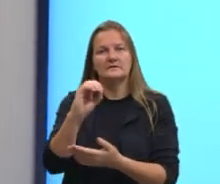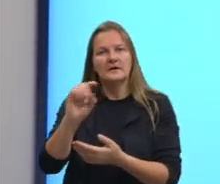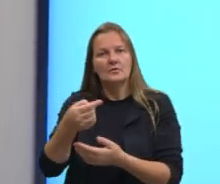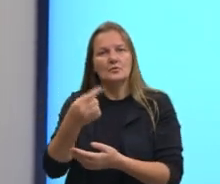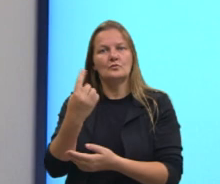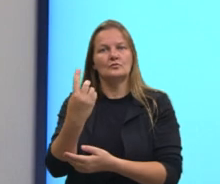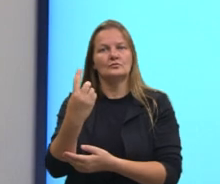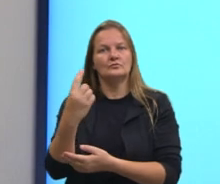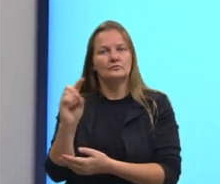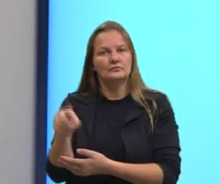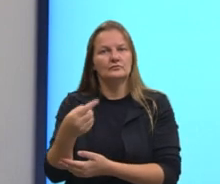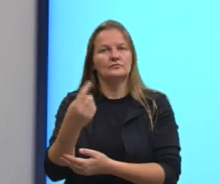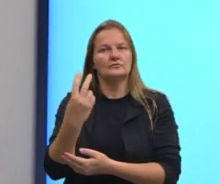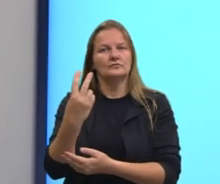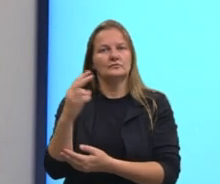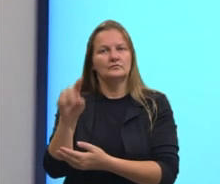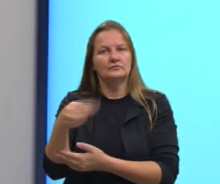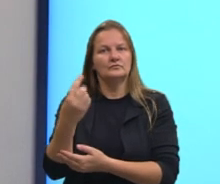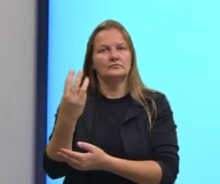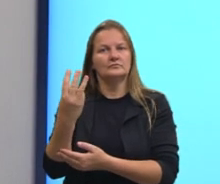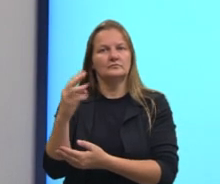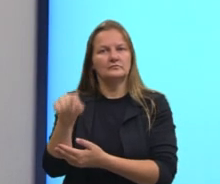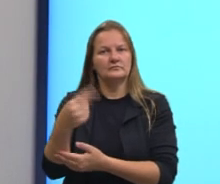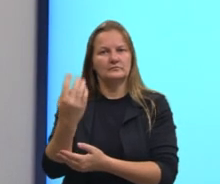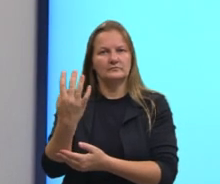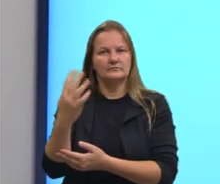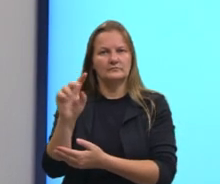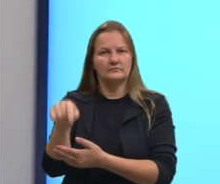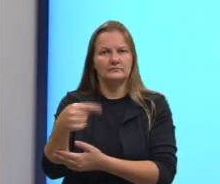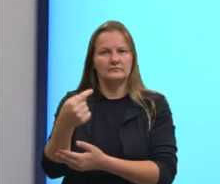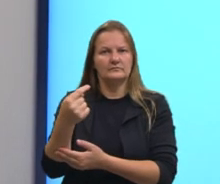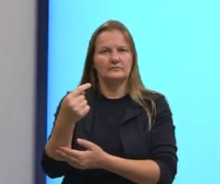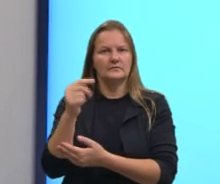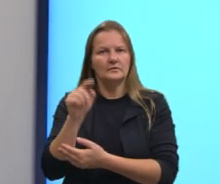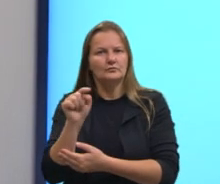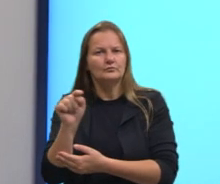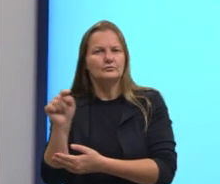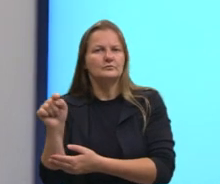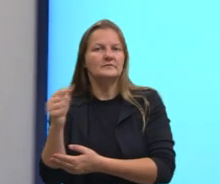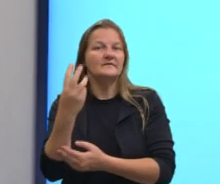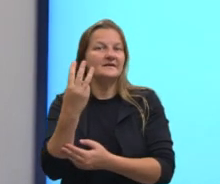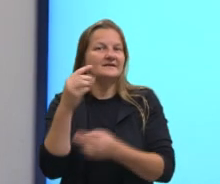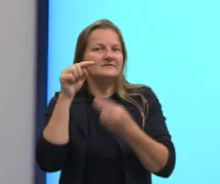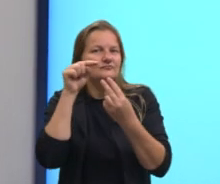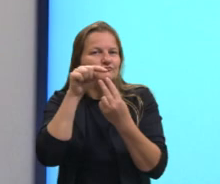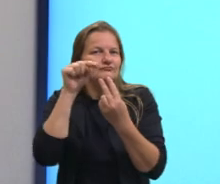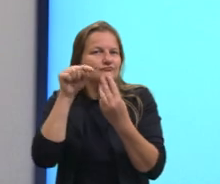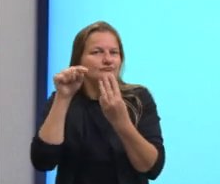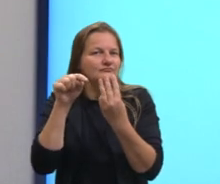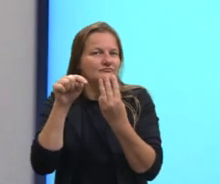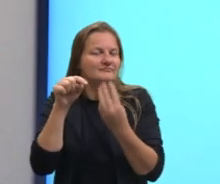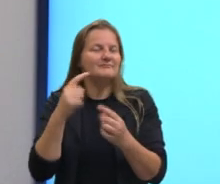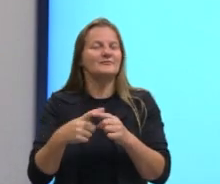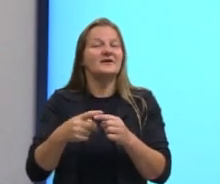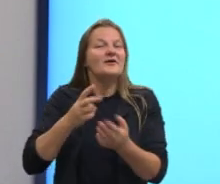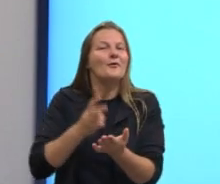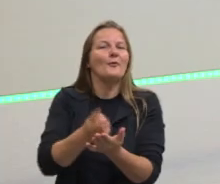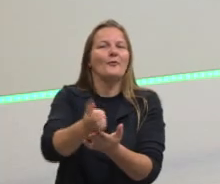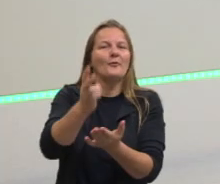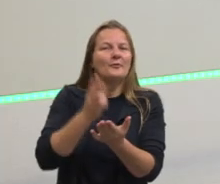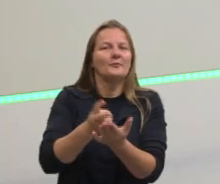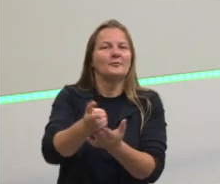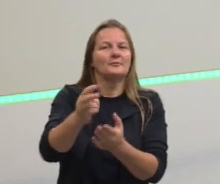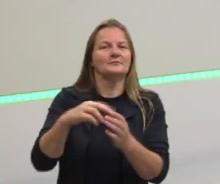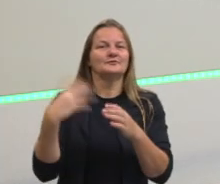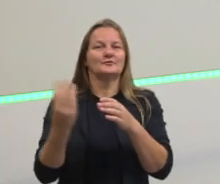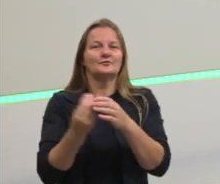0,1, dois, 3,4 E essas reticências significa então a continuidade do